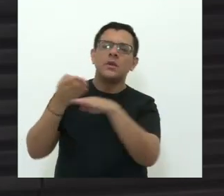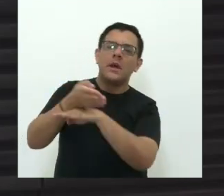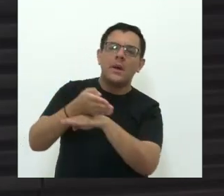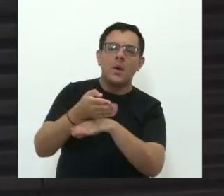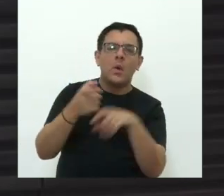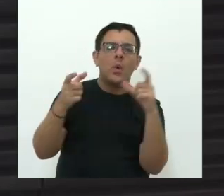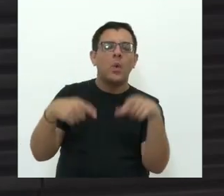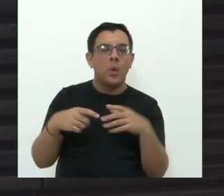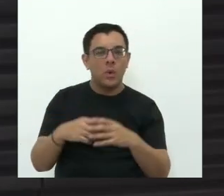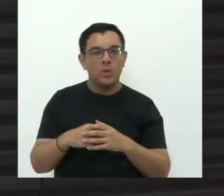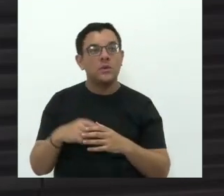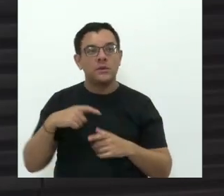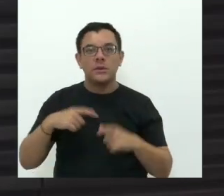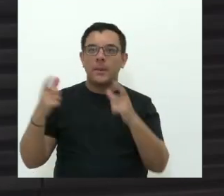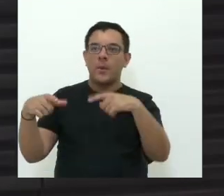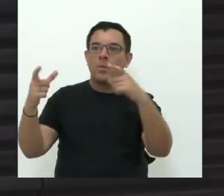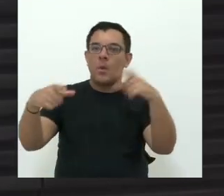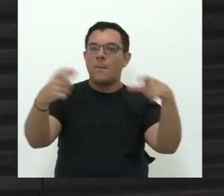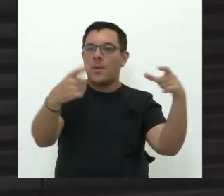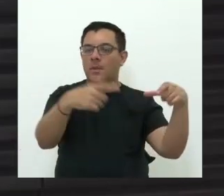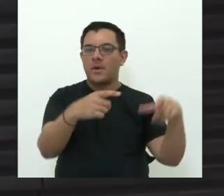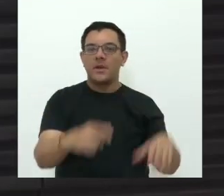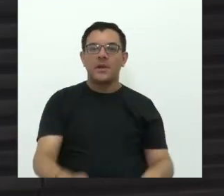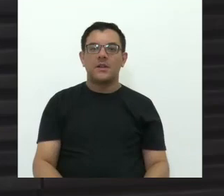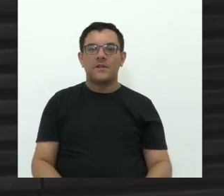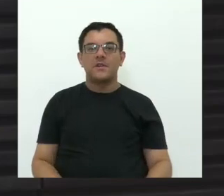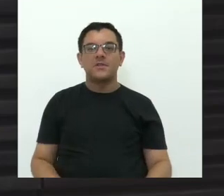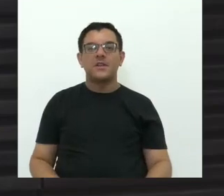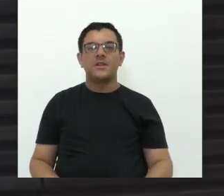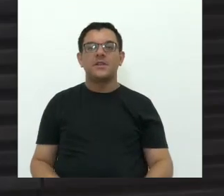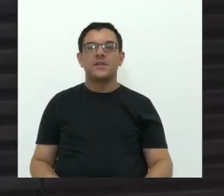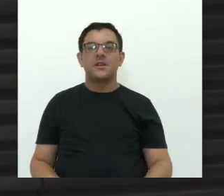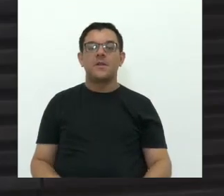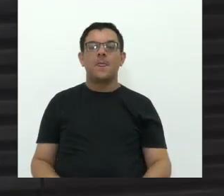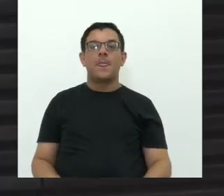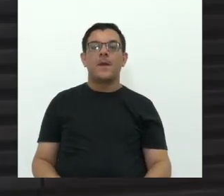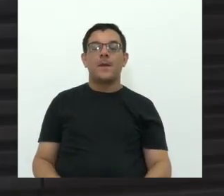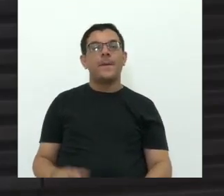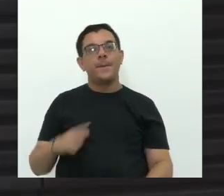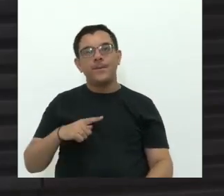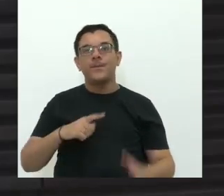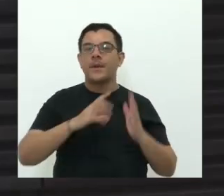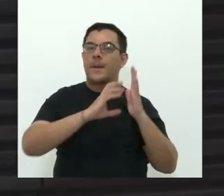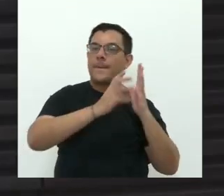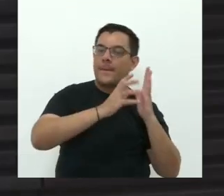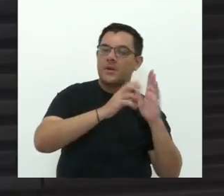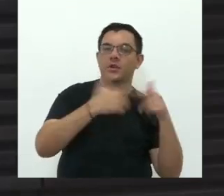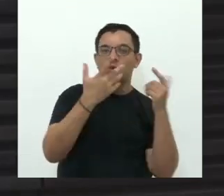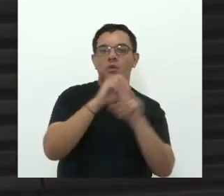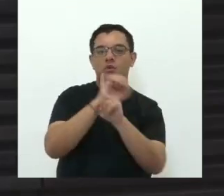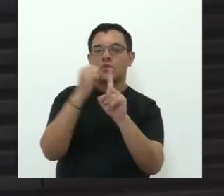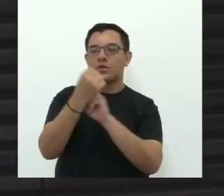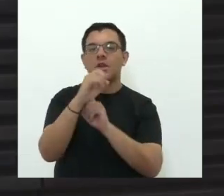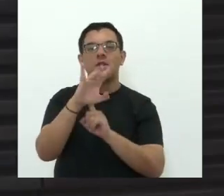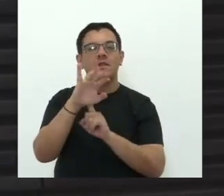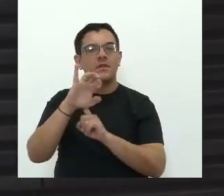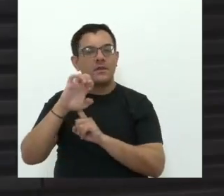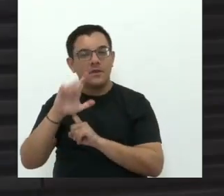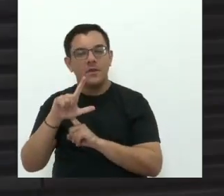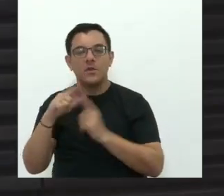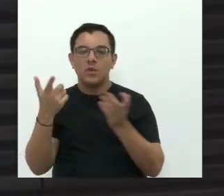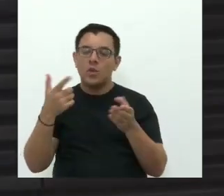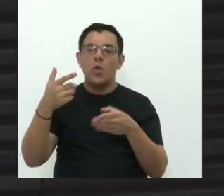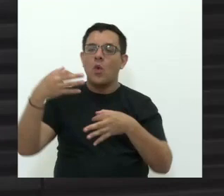muitos lugares tem muitos muitas oportunidades pra gente participar seja nos partidos seja na sociedade civil seja na própria justiça